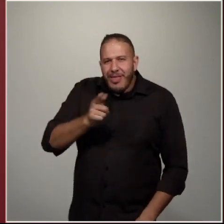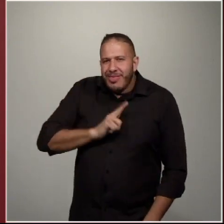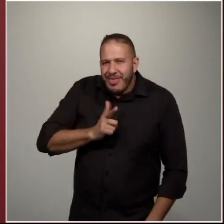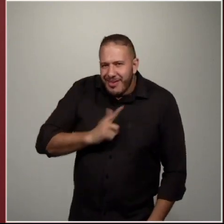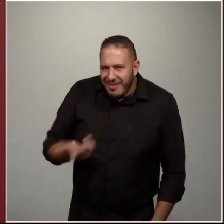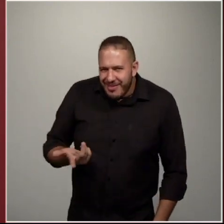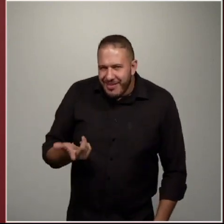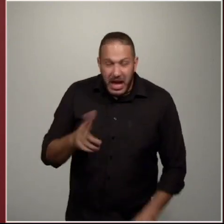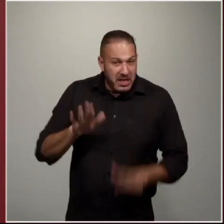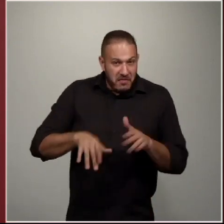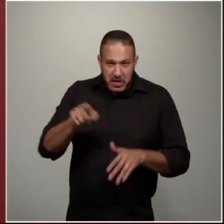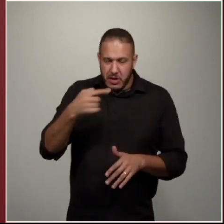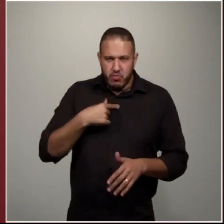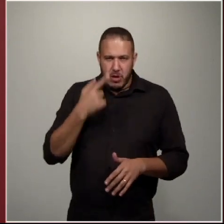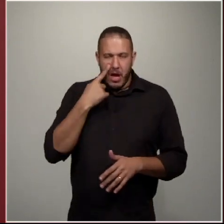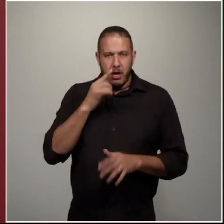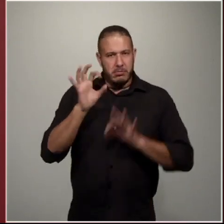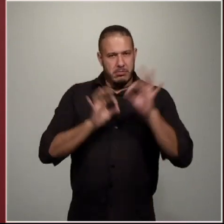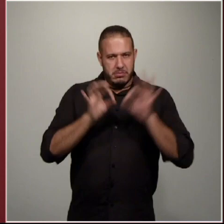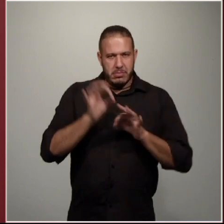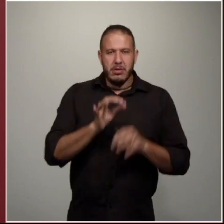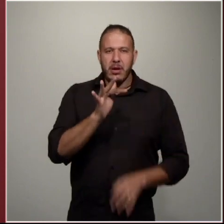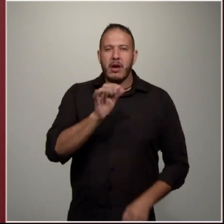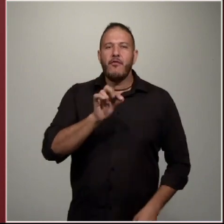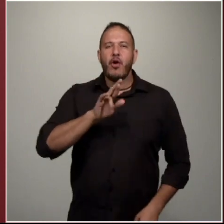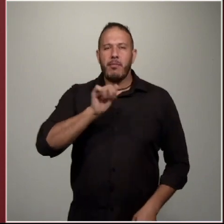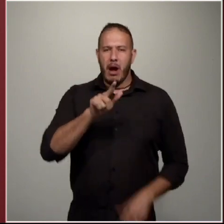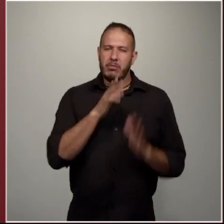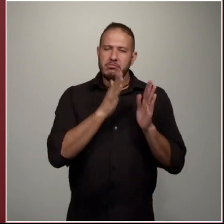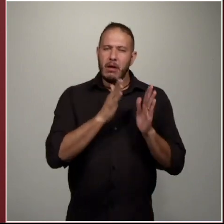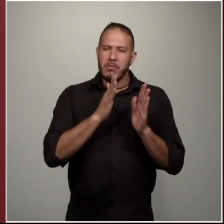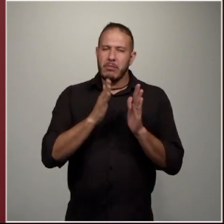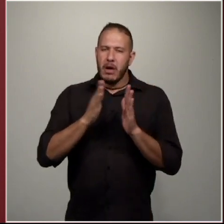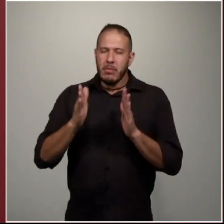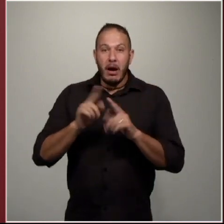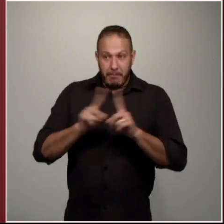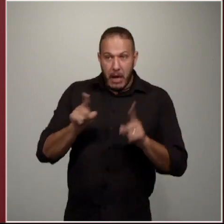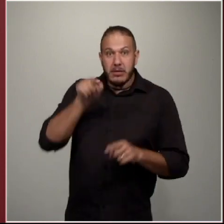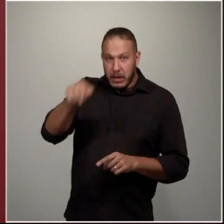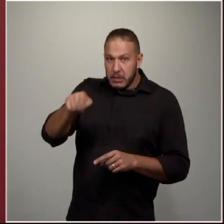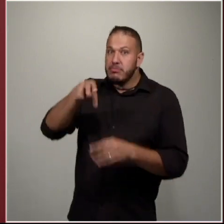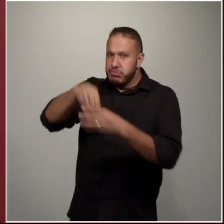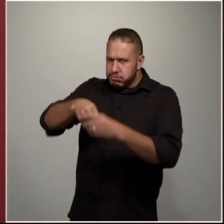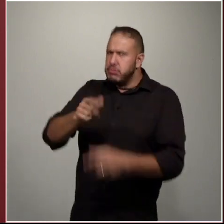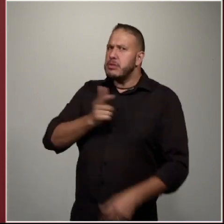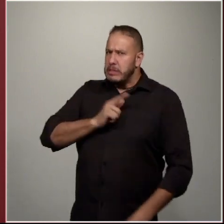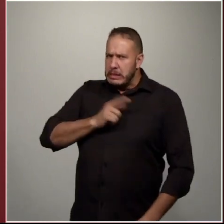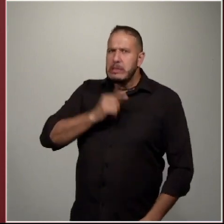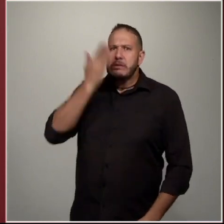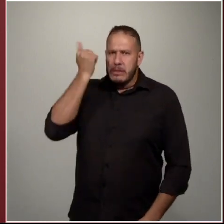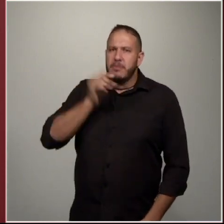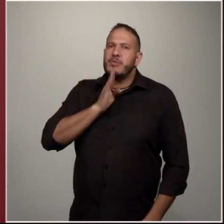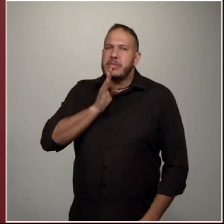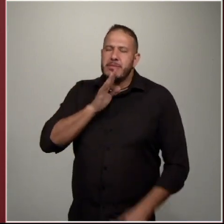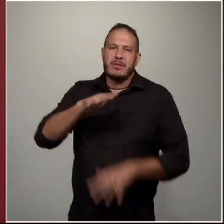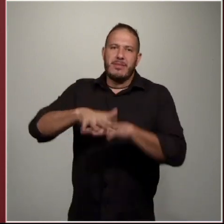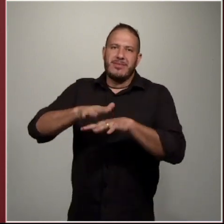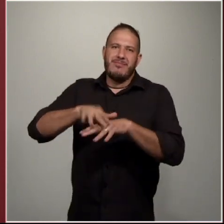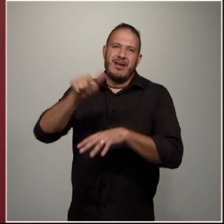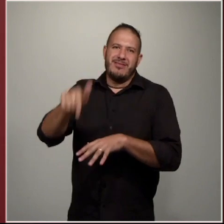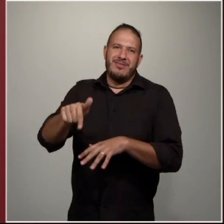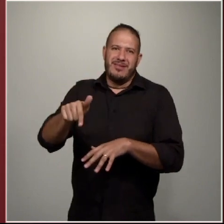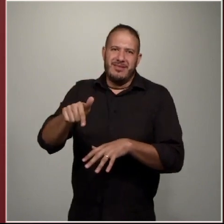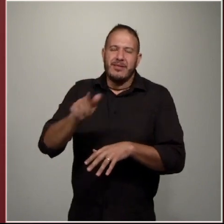embora eles possam estar formalizadas muitas vezes existe sim um conhecimento matemático presente ali é esse